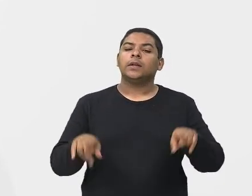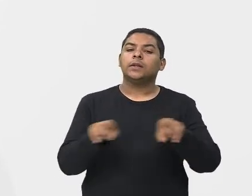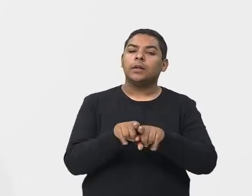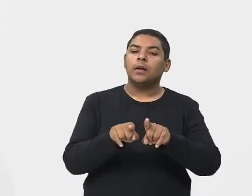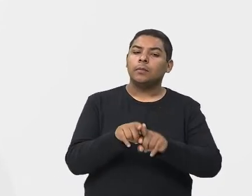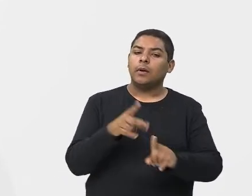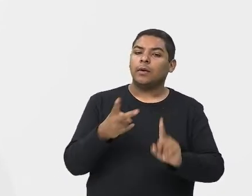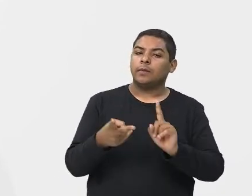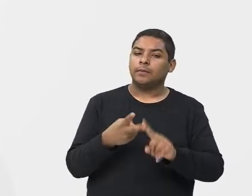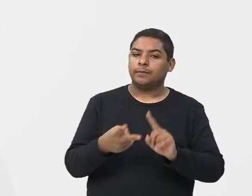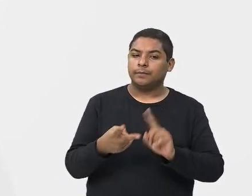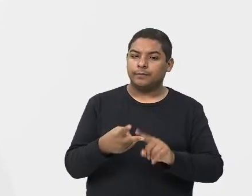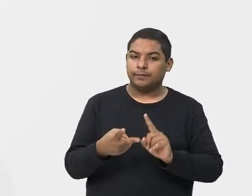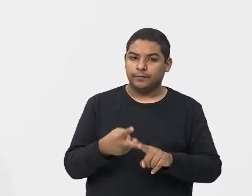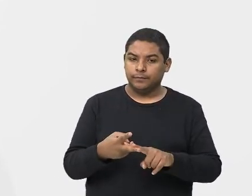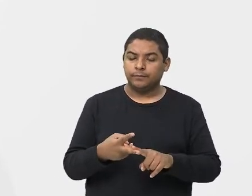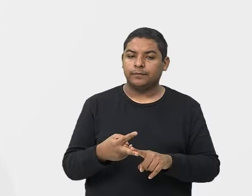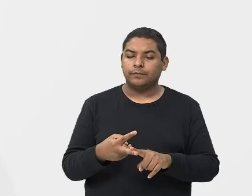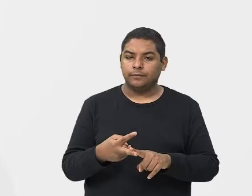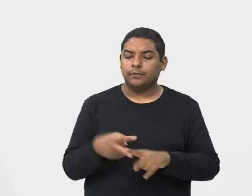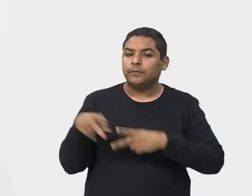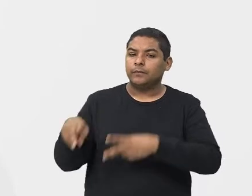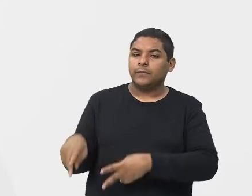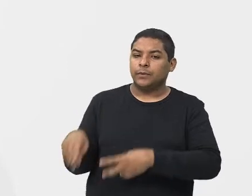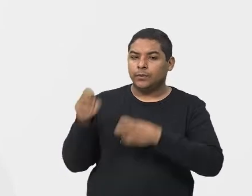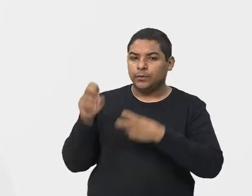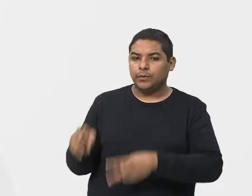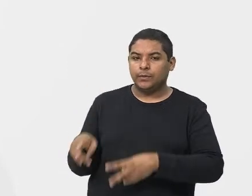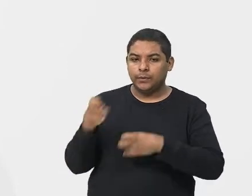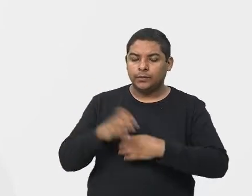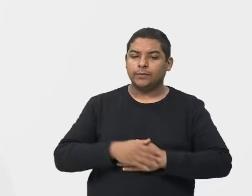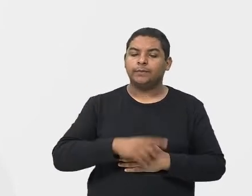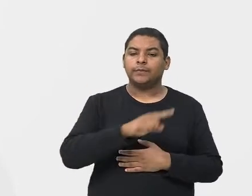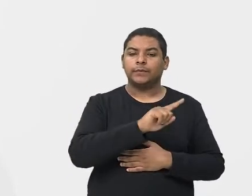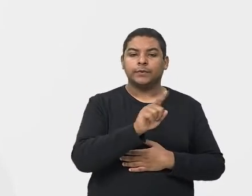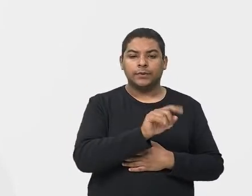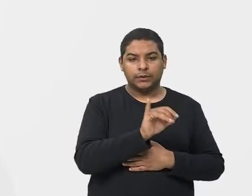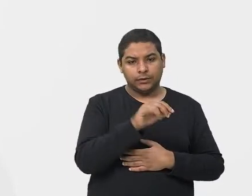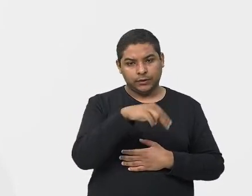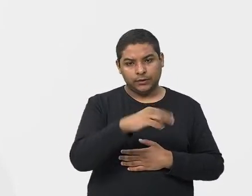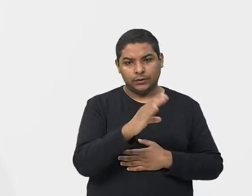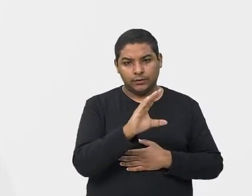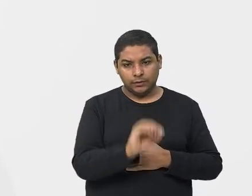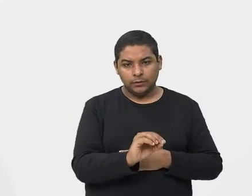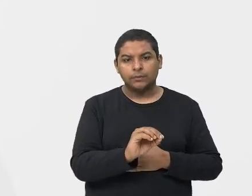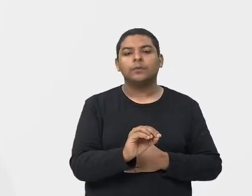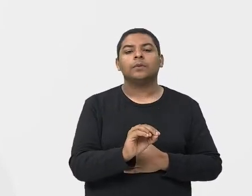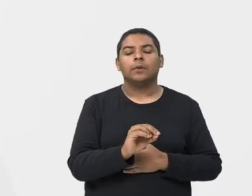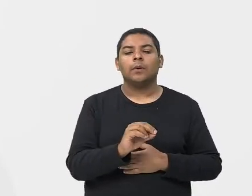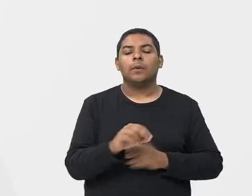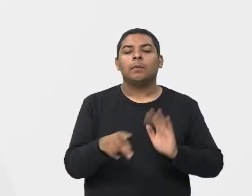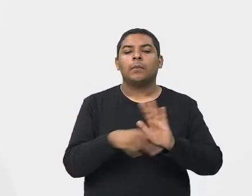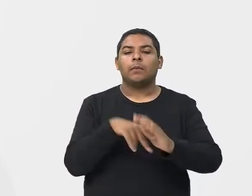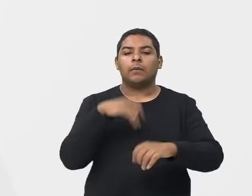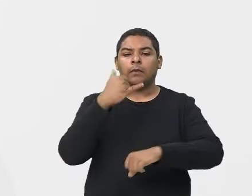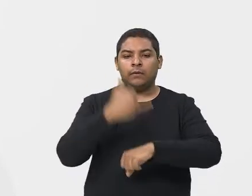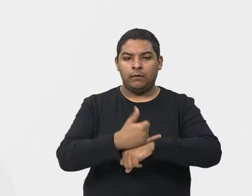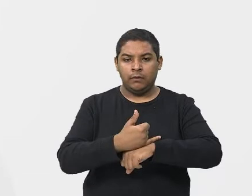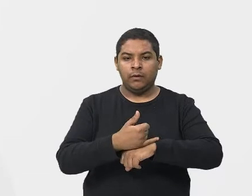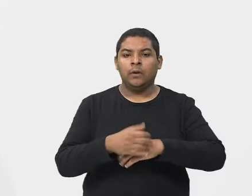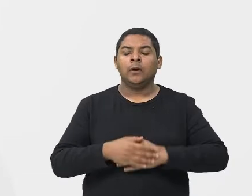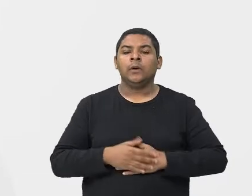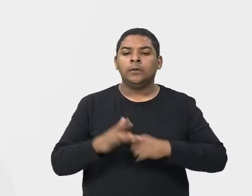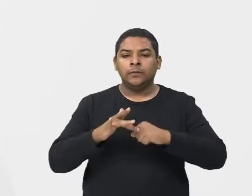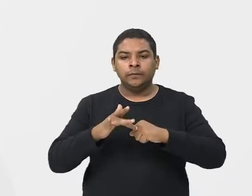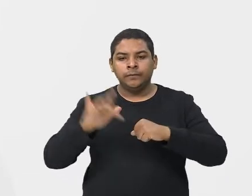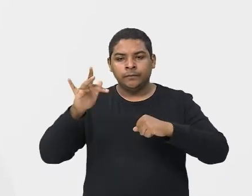a produção, a exploração, na verdade, né, de zinco, aí de minério de ferro, ainda de